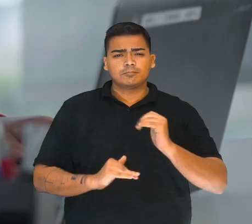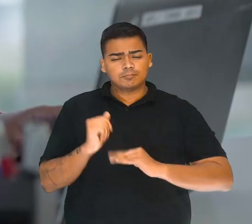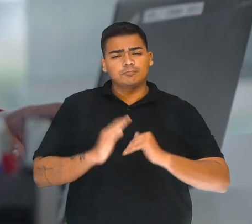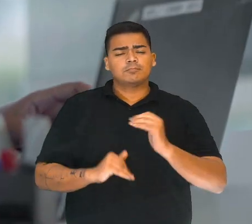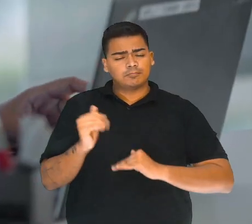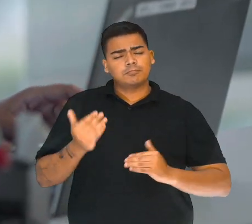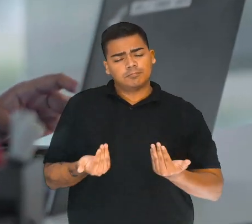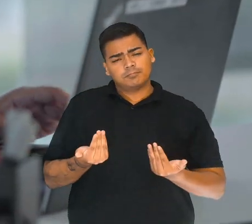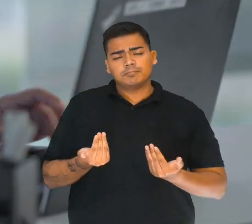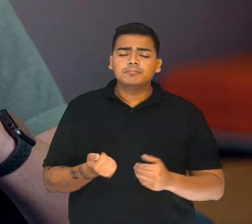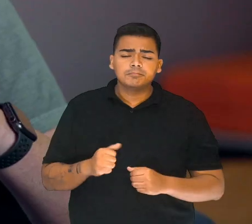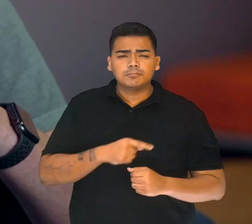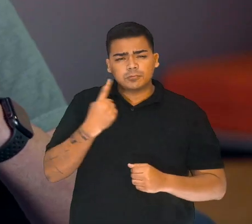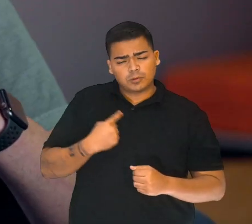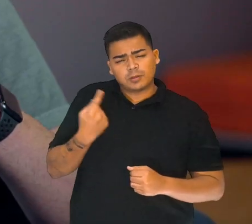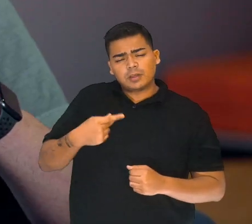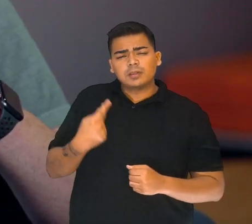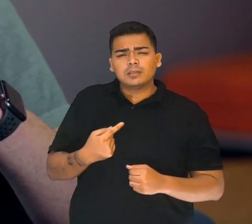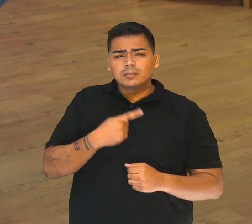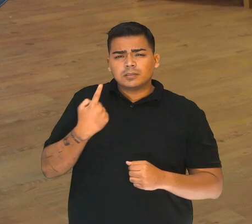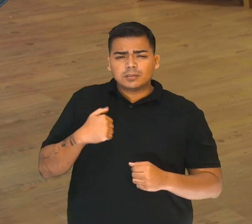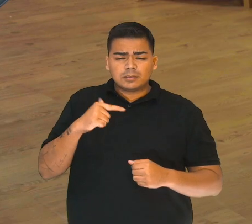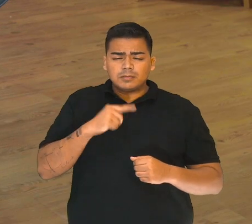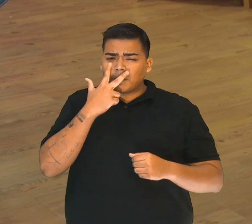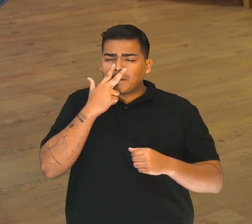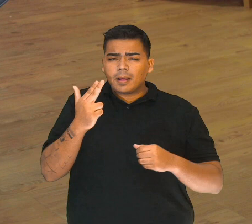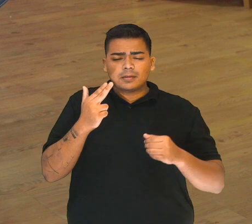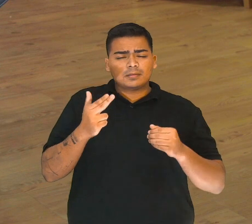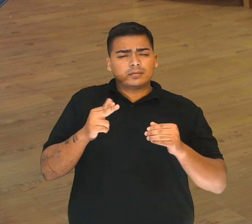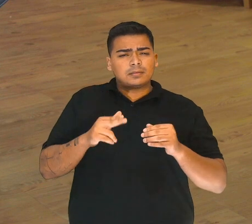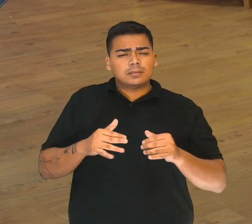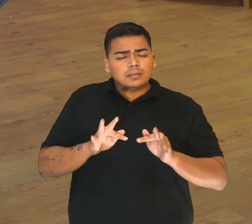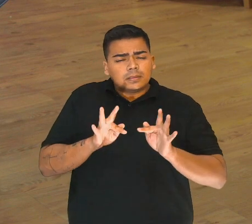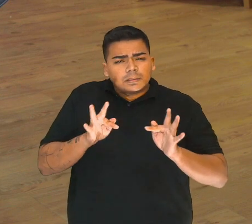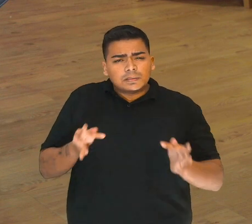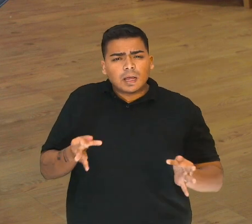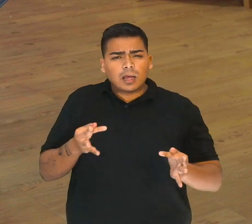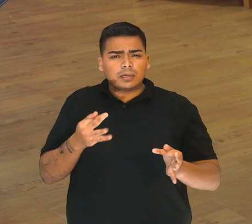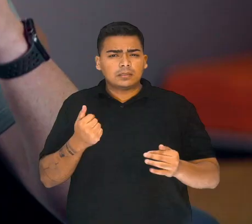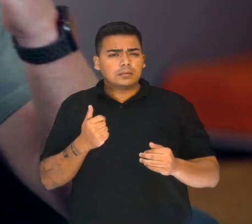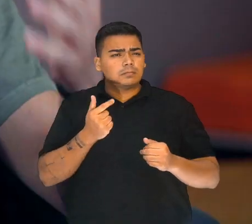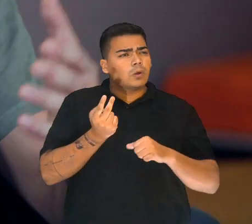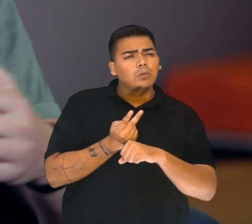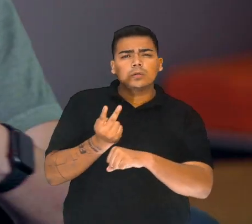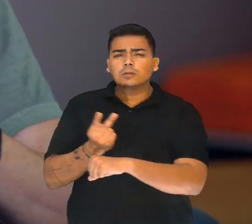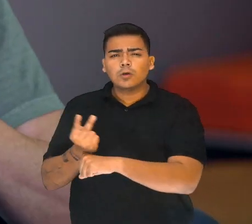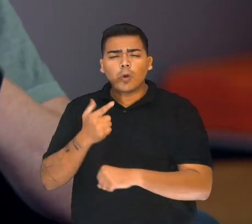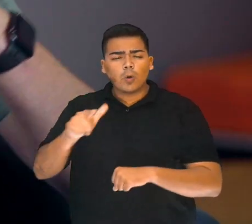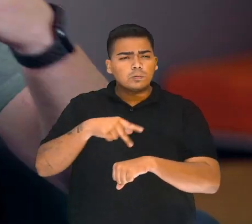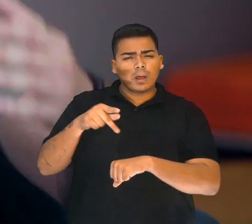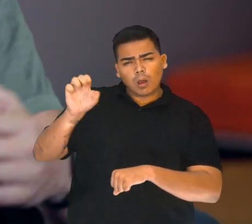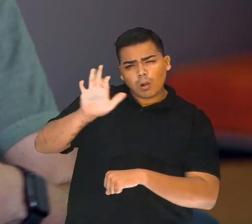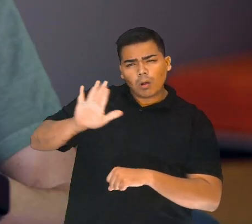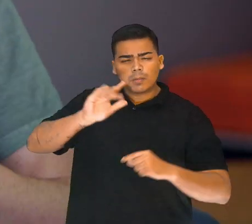provar, é maior do que nesses polos. Eu acho que aqui a gente está tendo uma certa humildade de olhar o que tem Israel,